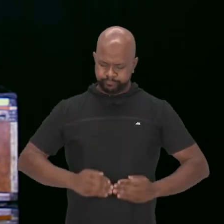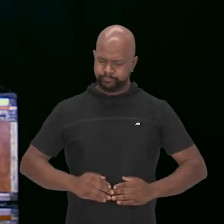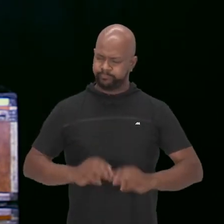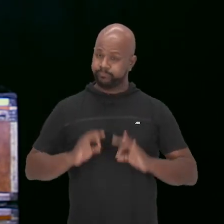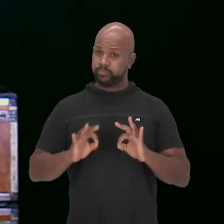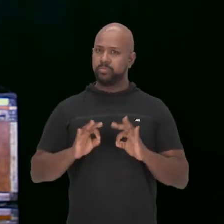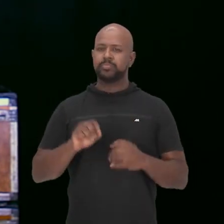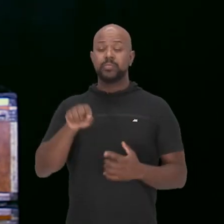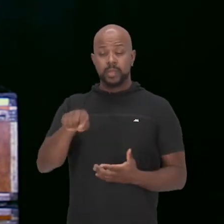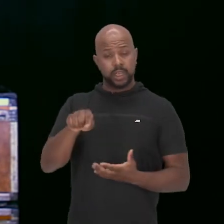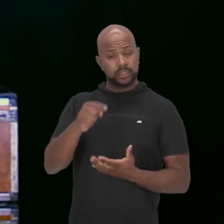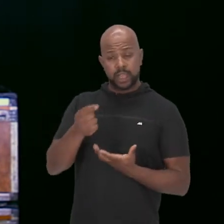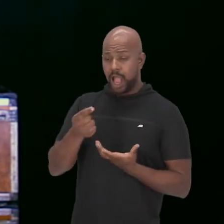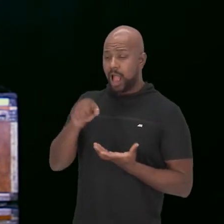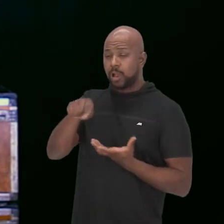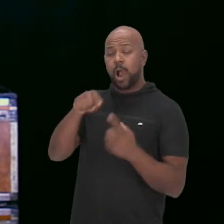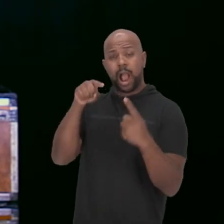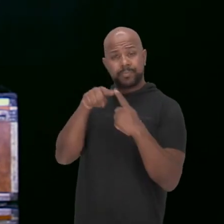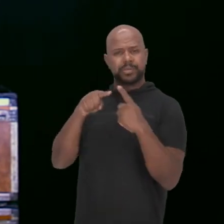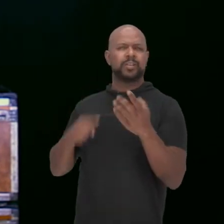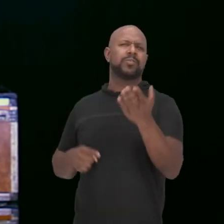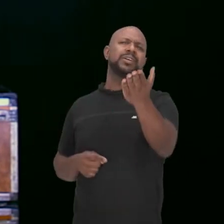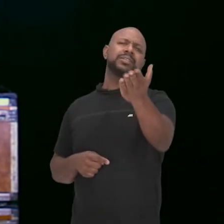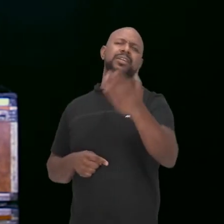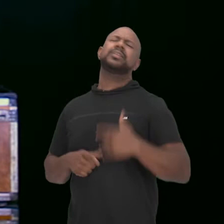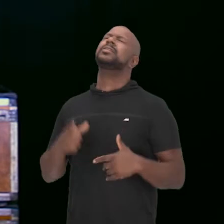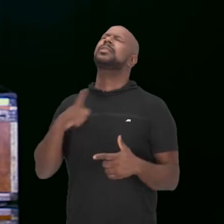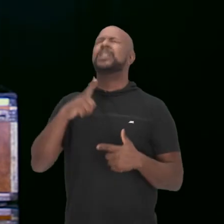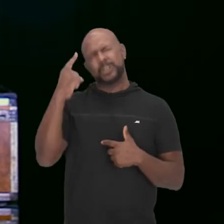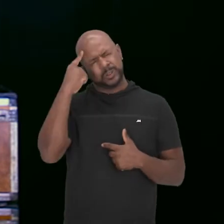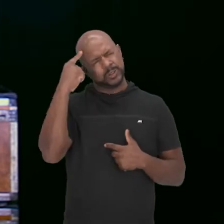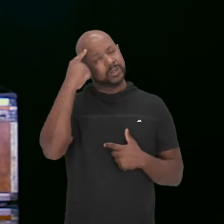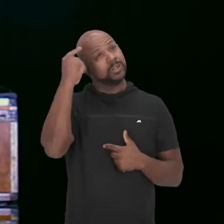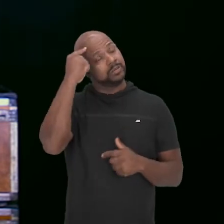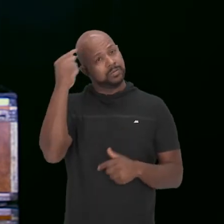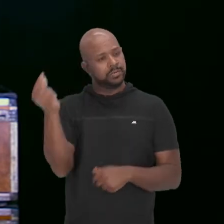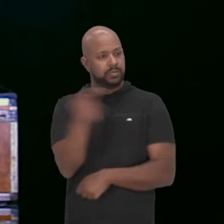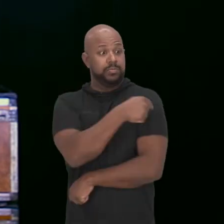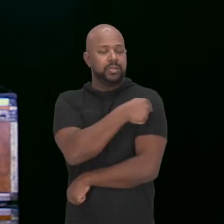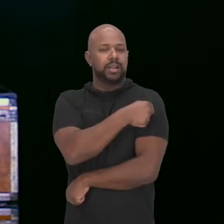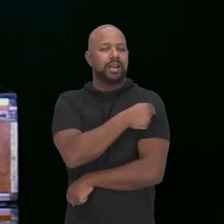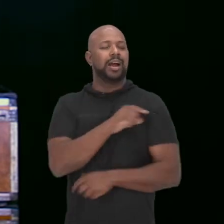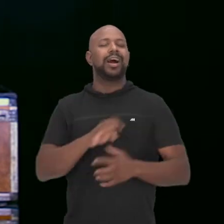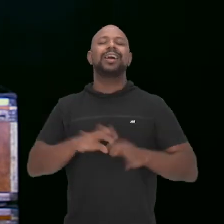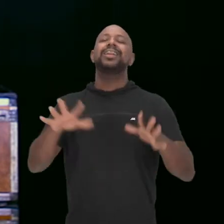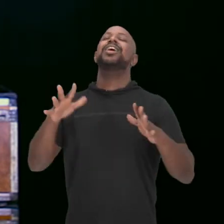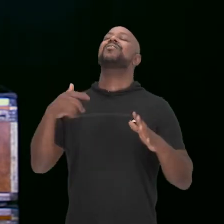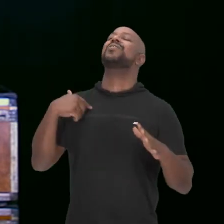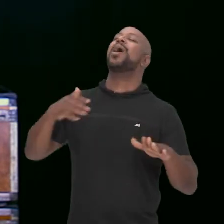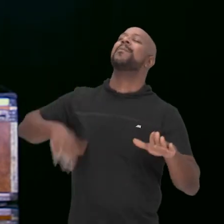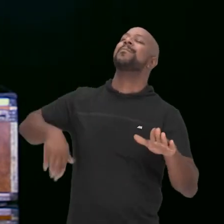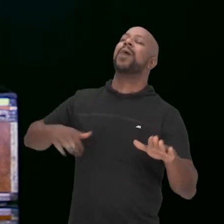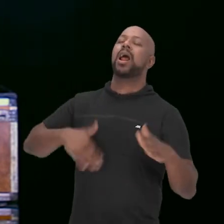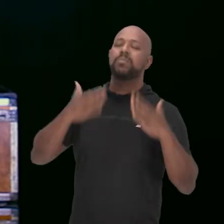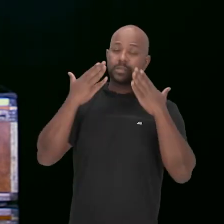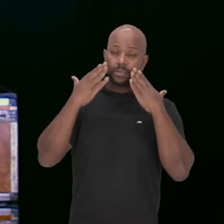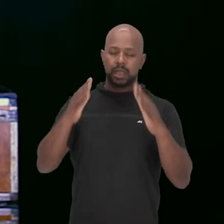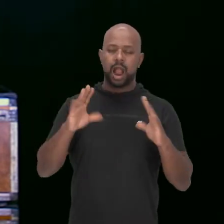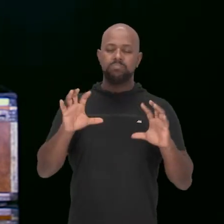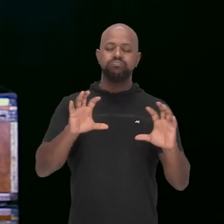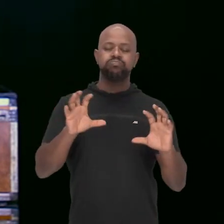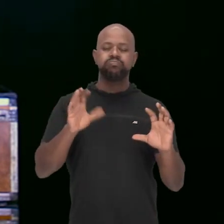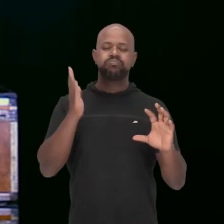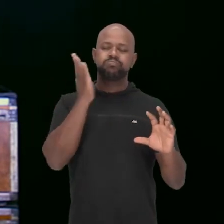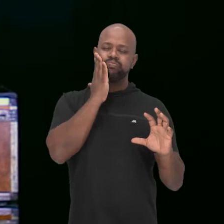sarado. Tânico Bial sempre feito para você, que está doido para tomar uma vacina para poder ir à praia e mostrar sua bunda